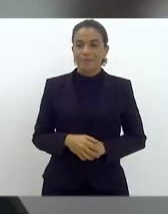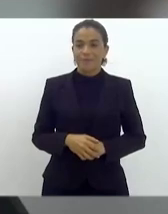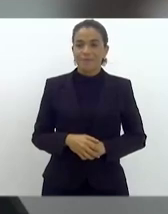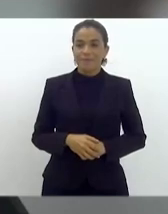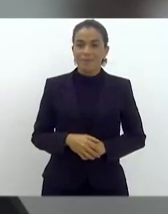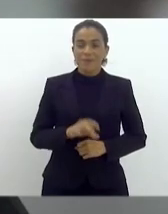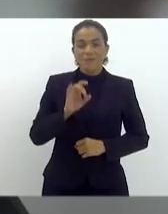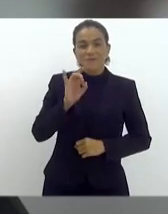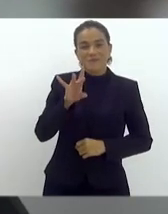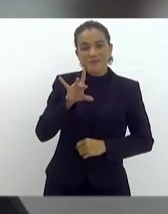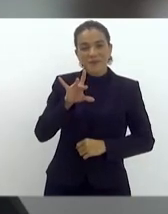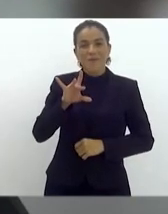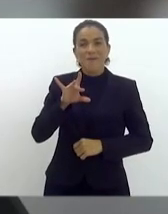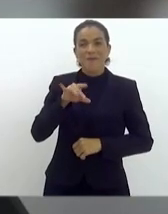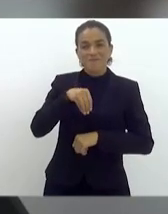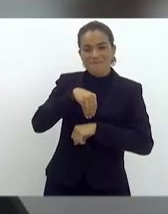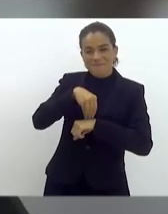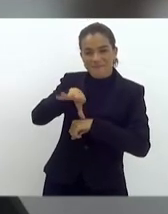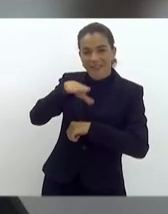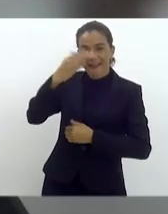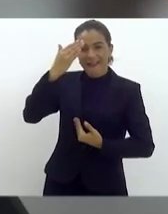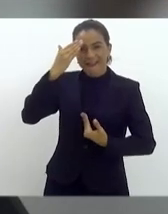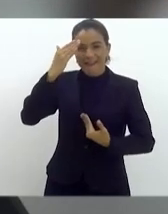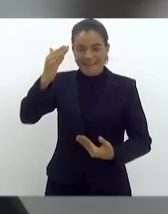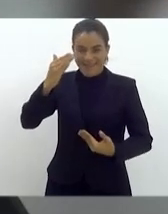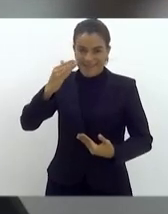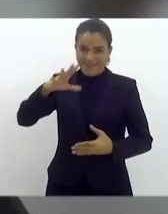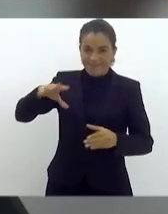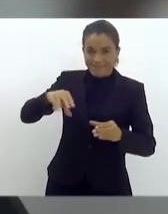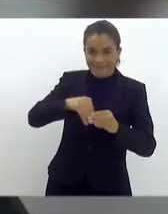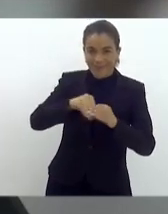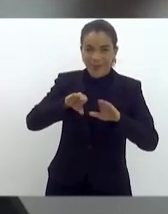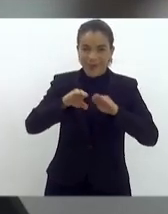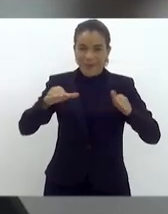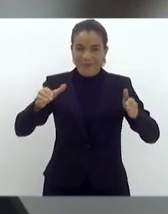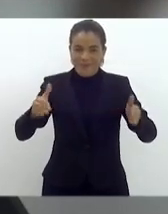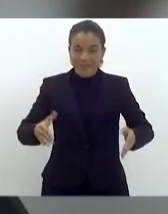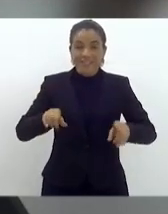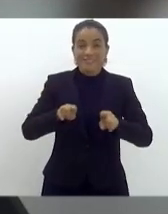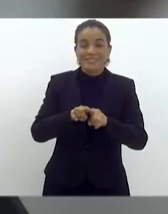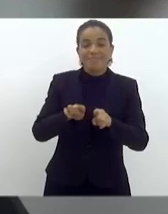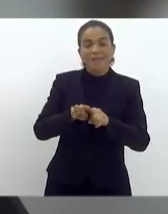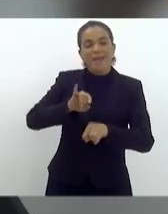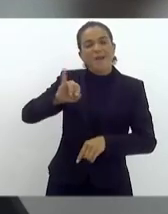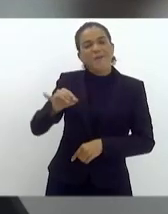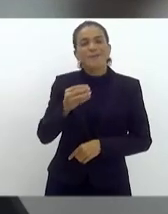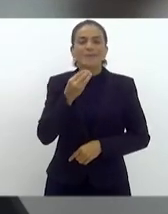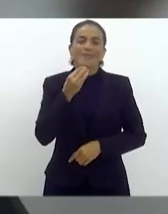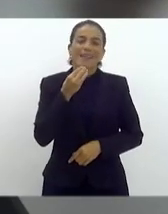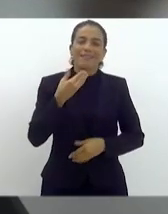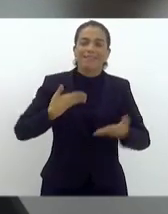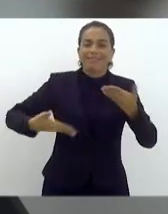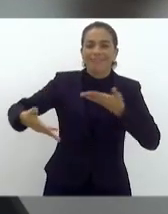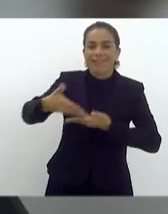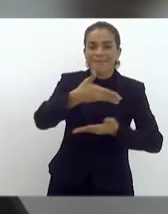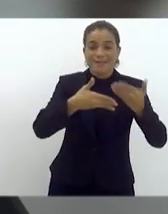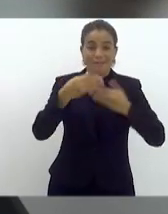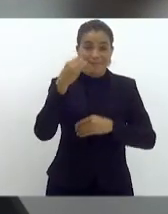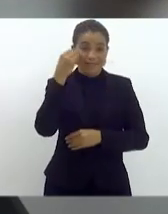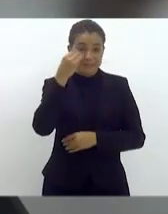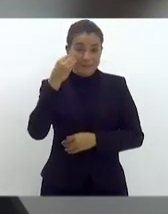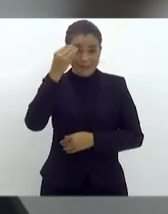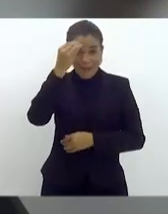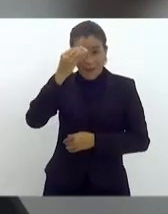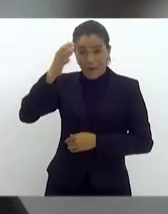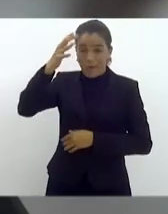eu gostaria de registrar de fato meu agradecimento por estar comprando essa mesa e ter oportunidade de partilhar da minha experiência e dos